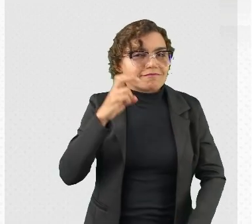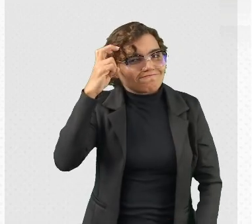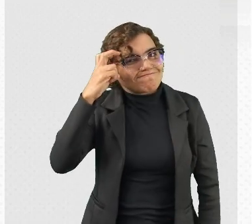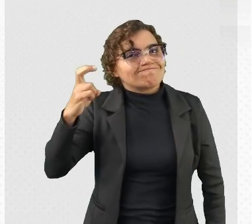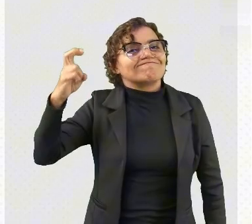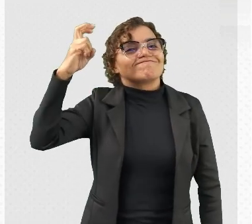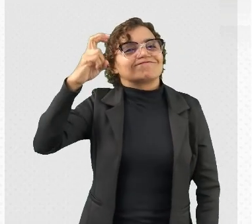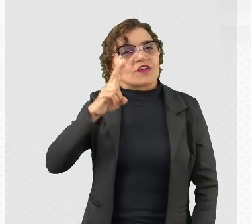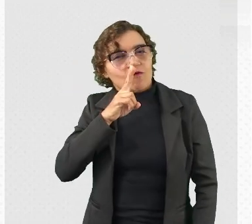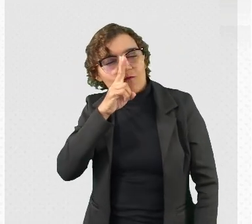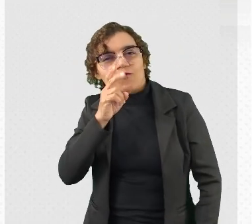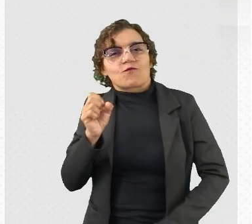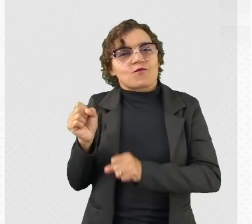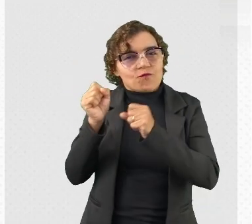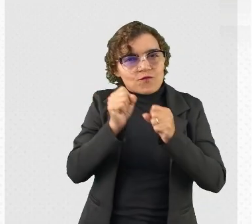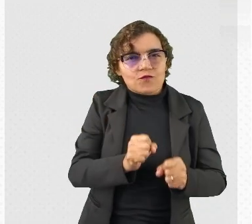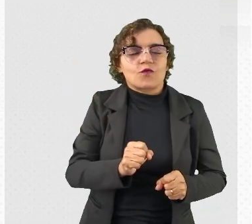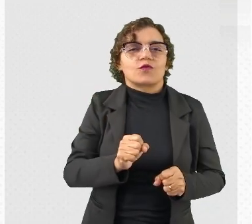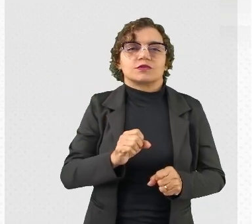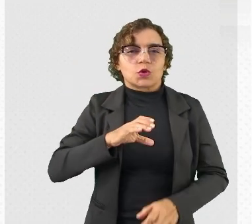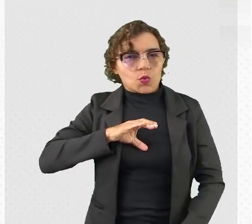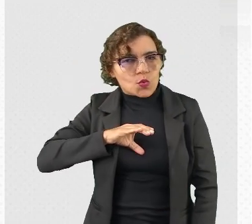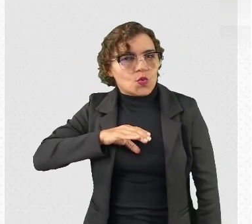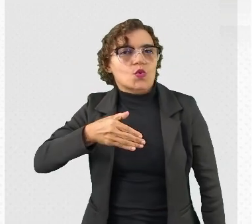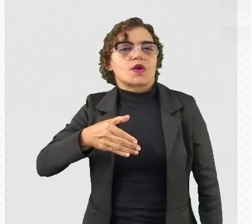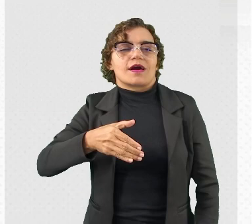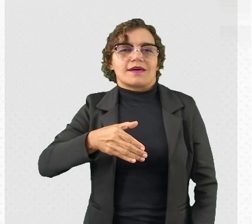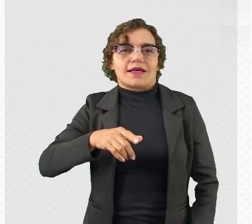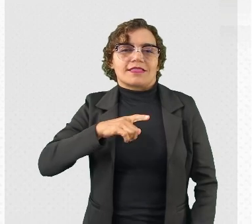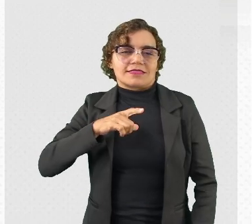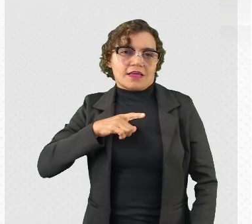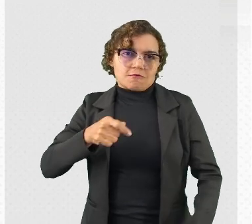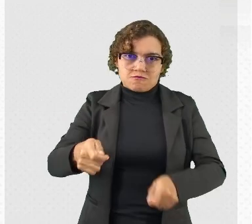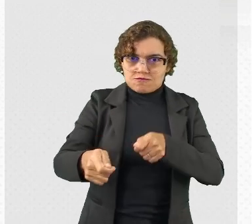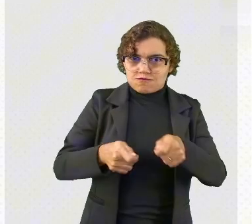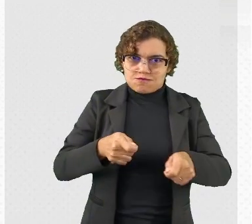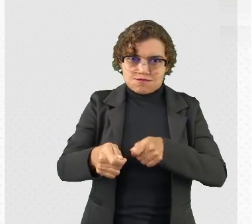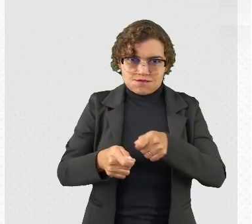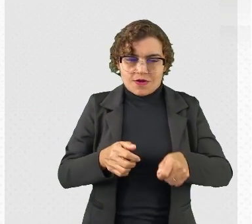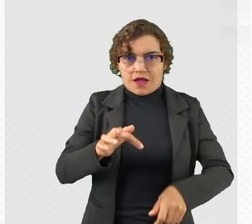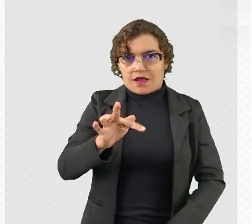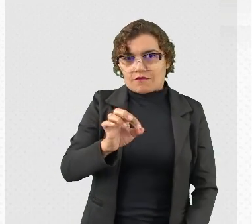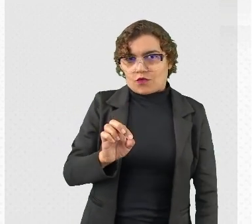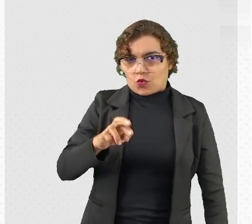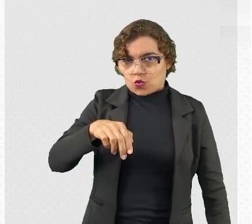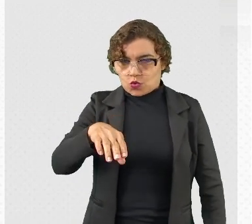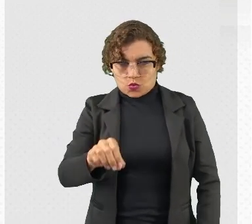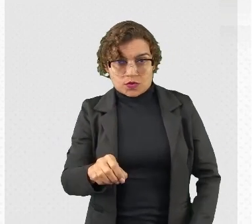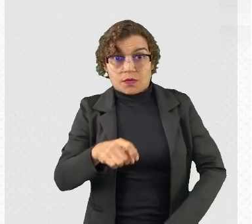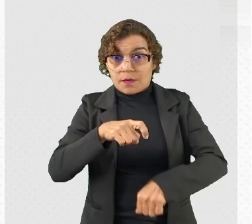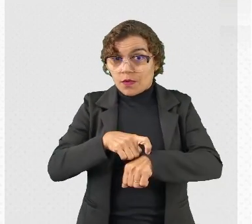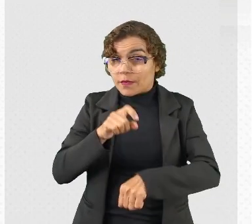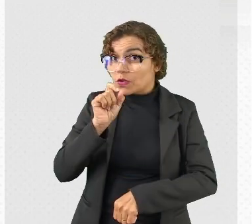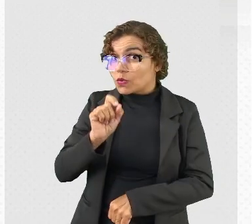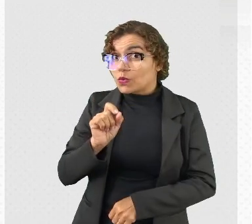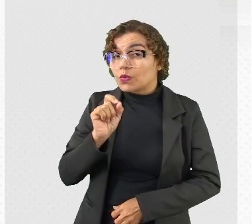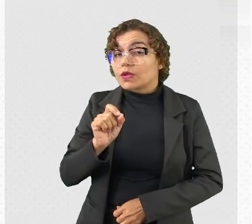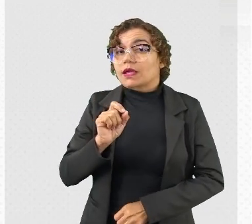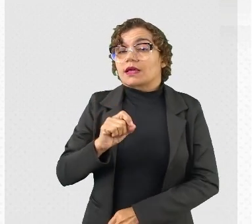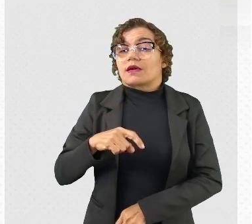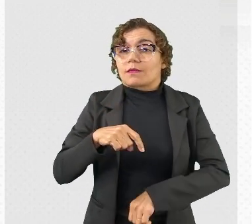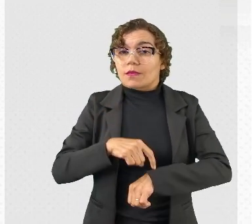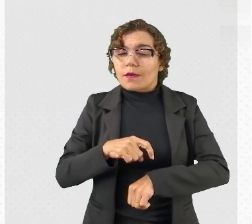com força, com decisão, com astúcia, ou seja, dominar a fortuna. Na medida em que se